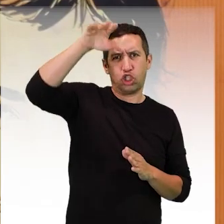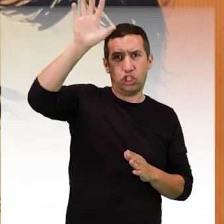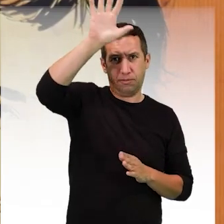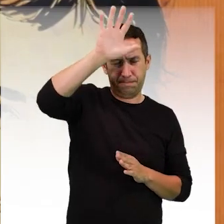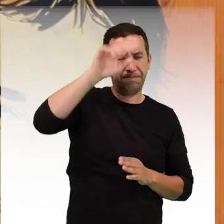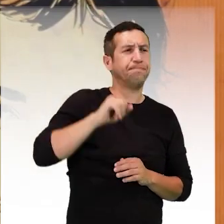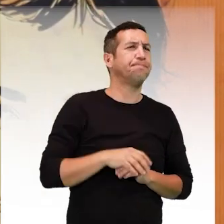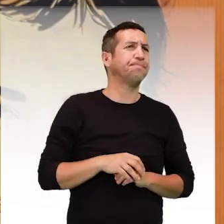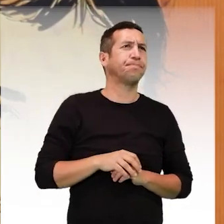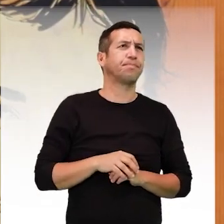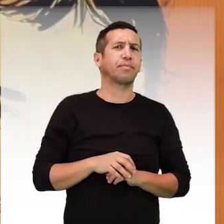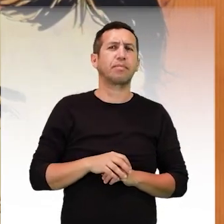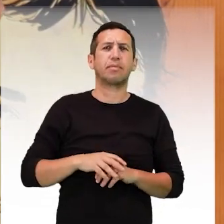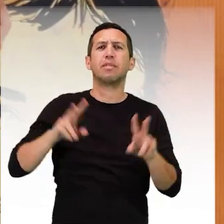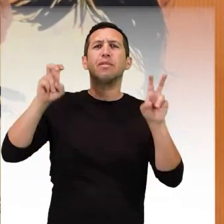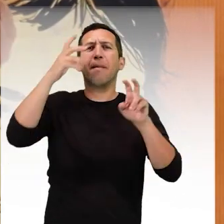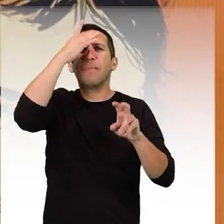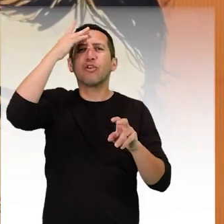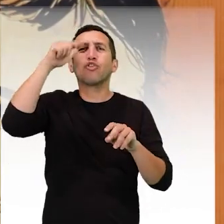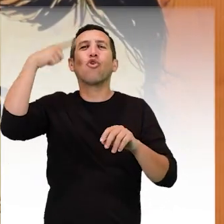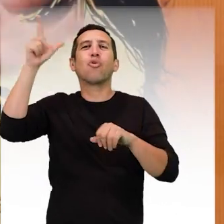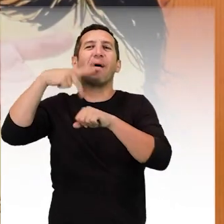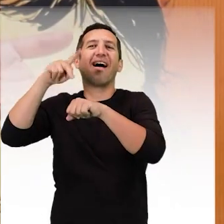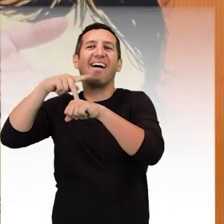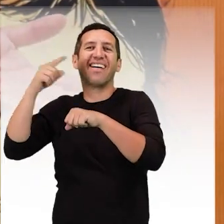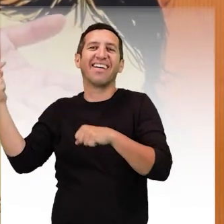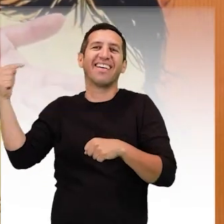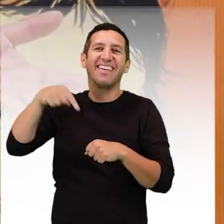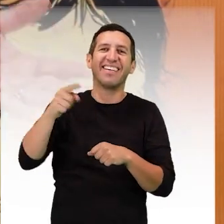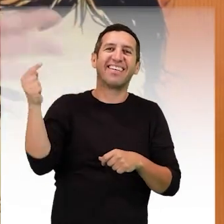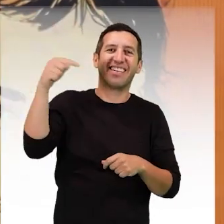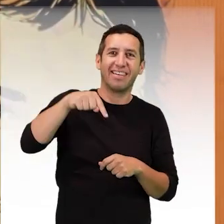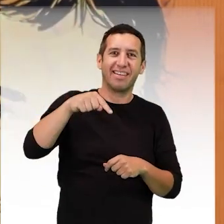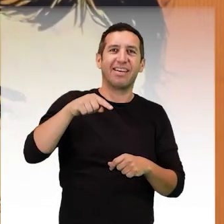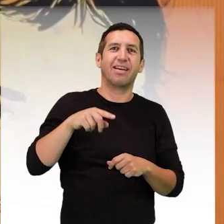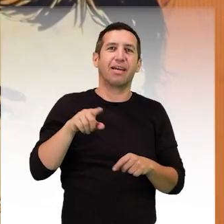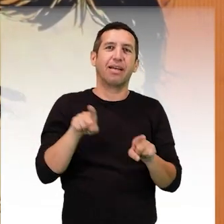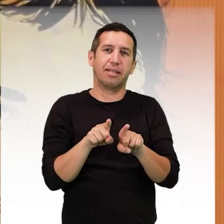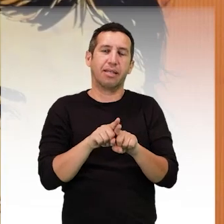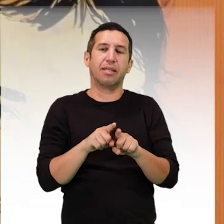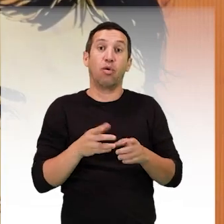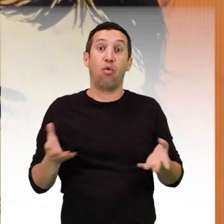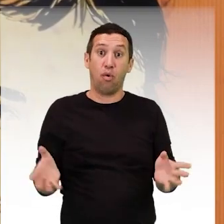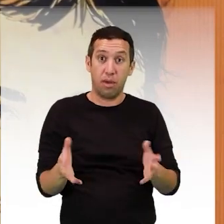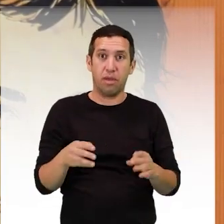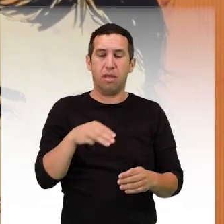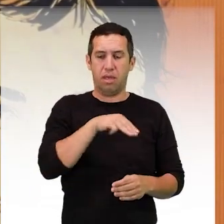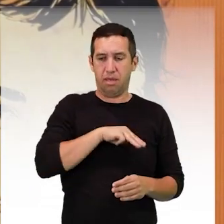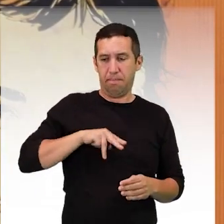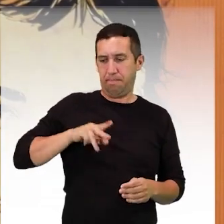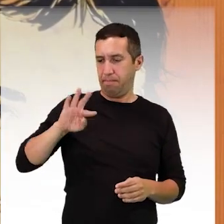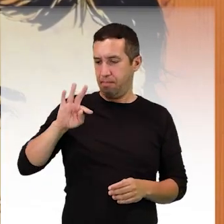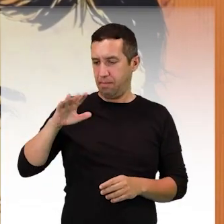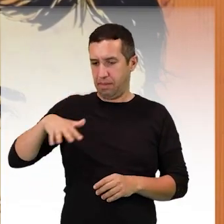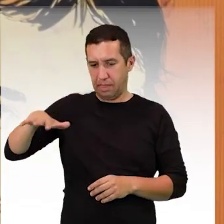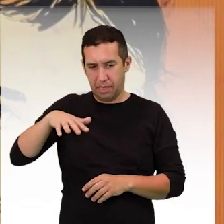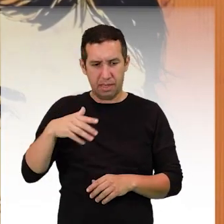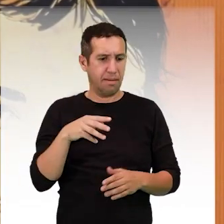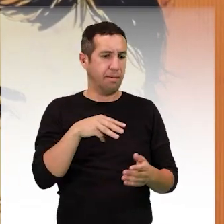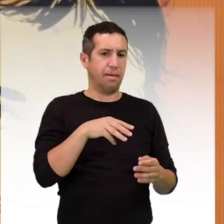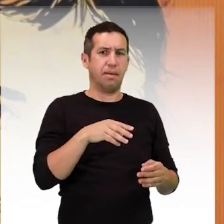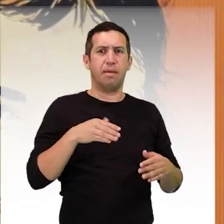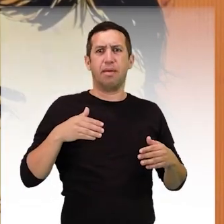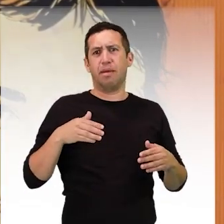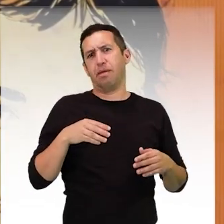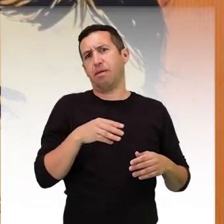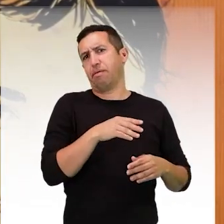como o Francisco falou para a gente, mas a gente também tem essa questão do refugiado. E aí a gente vê que tem um envolvimento muito grande de outros órgãos